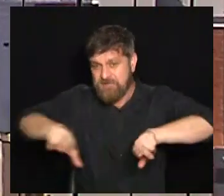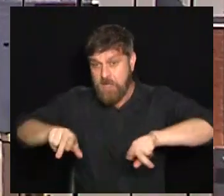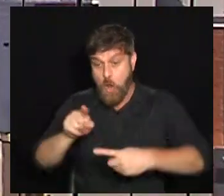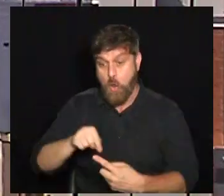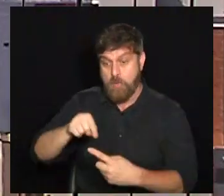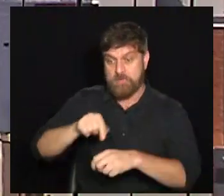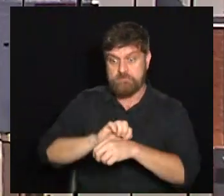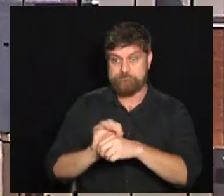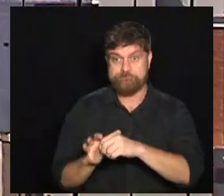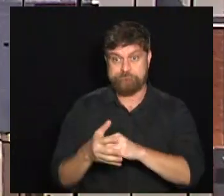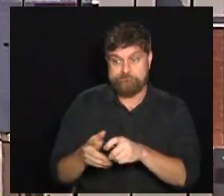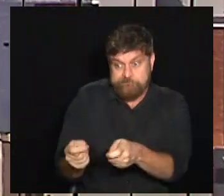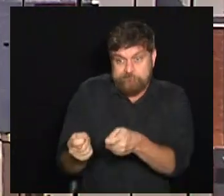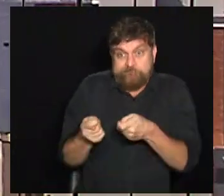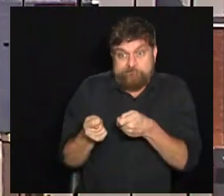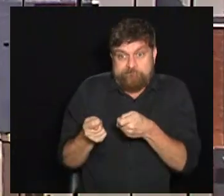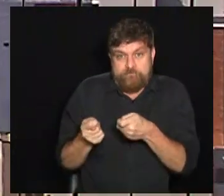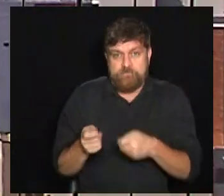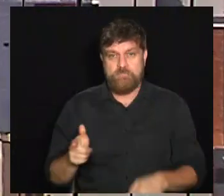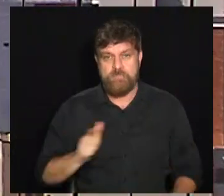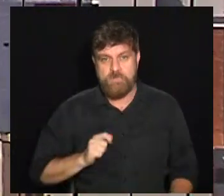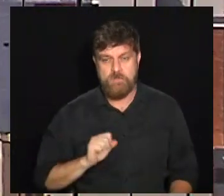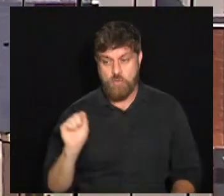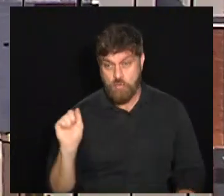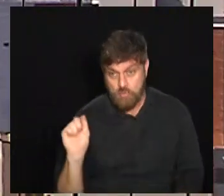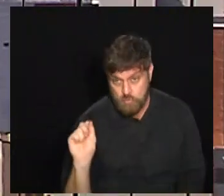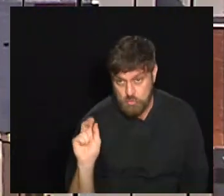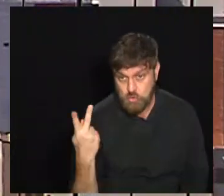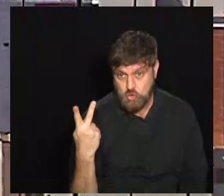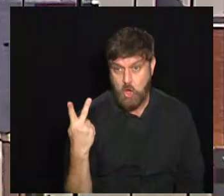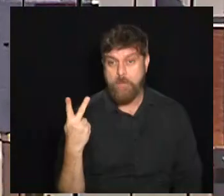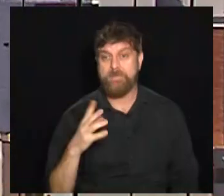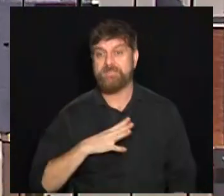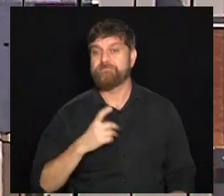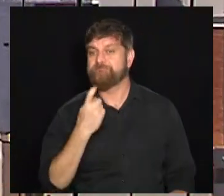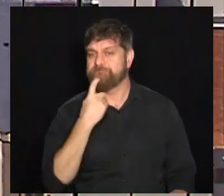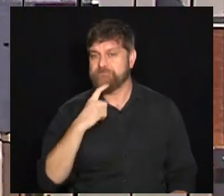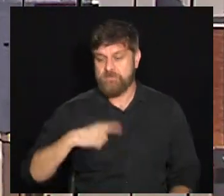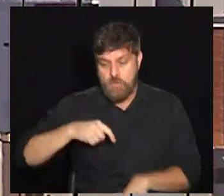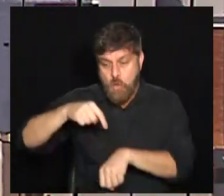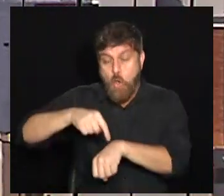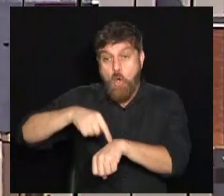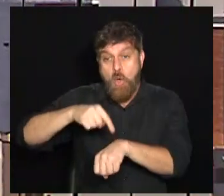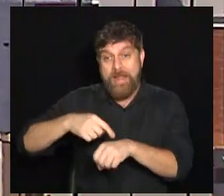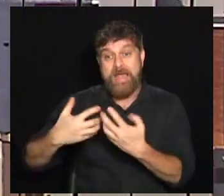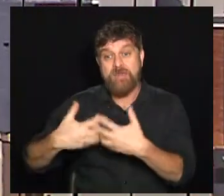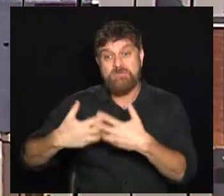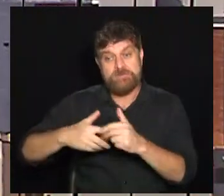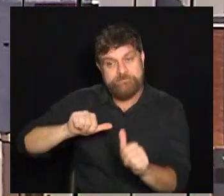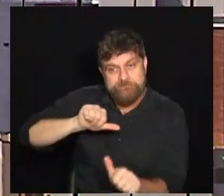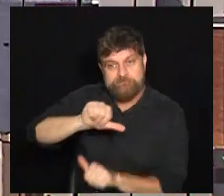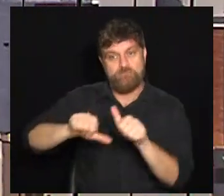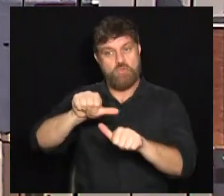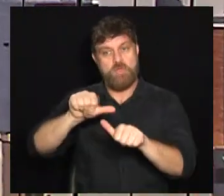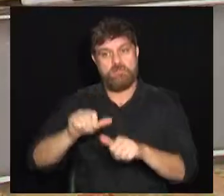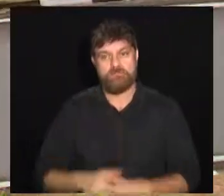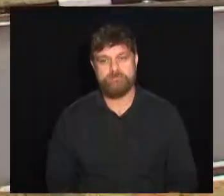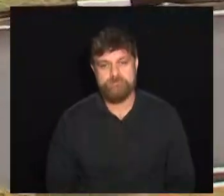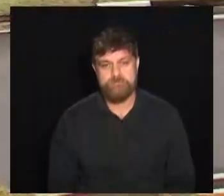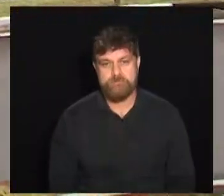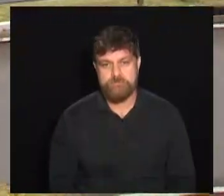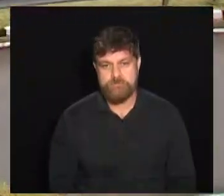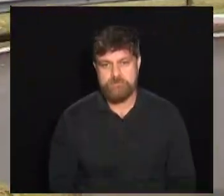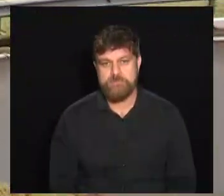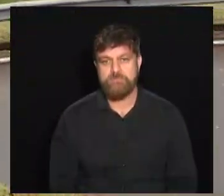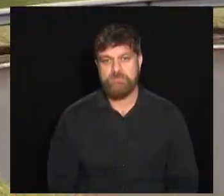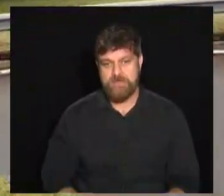conter o coronavírus na cidade. Os shopping centers na cidade estão com horário de funcionamento diferente. As